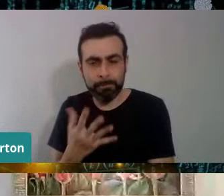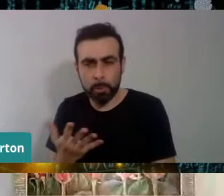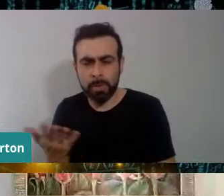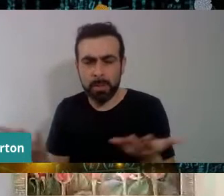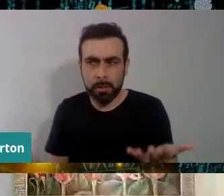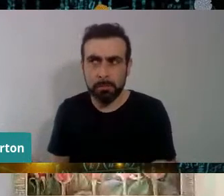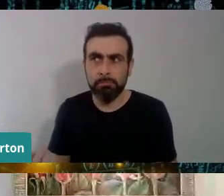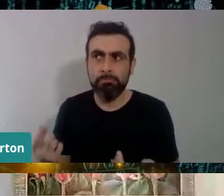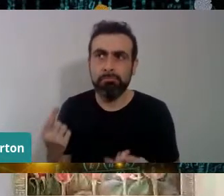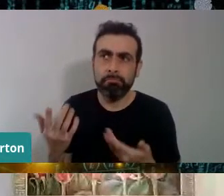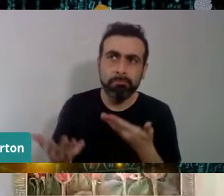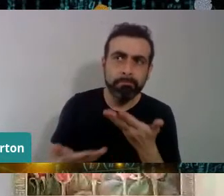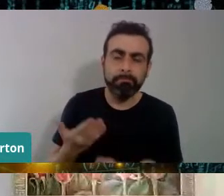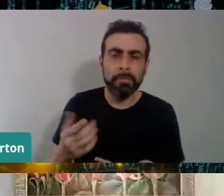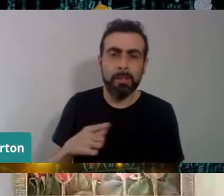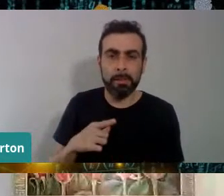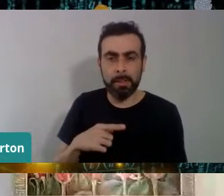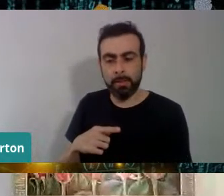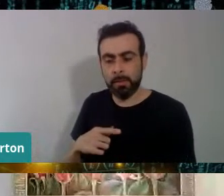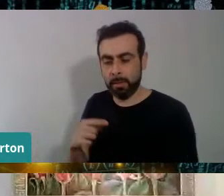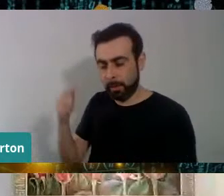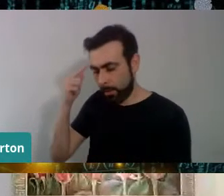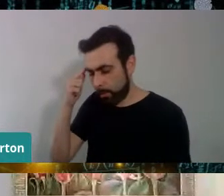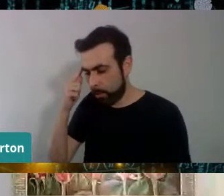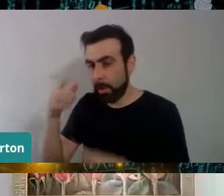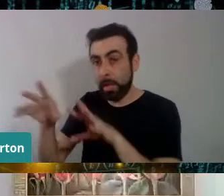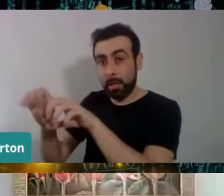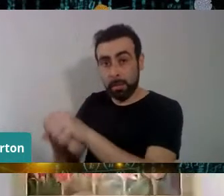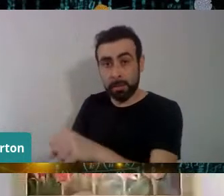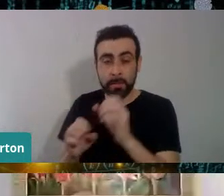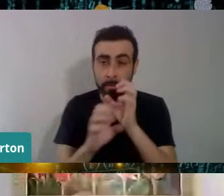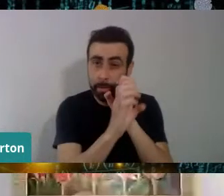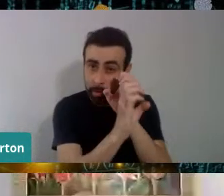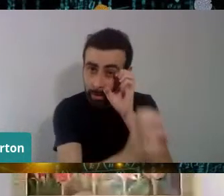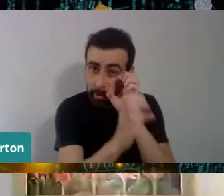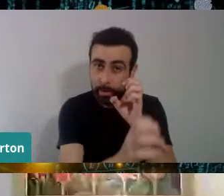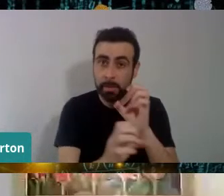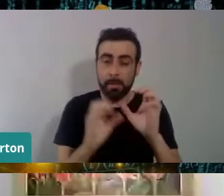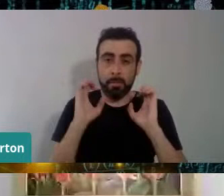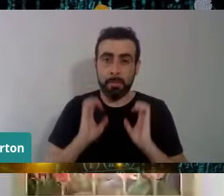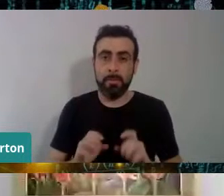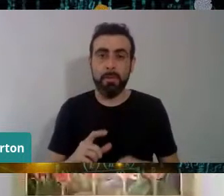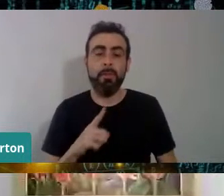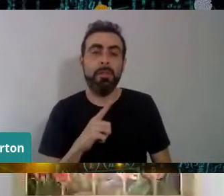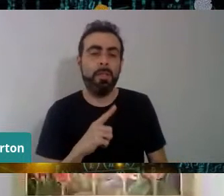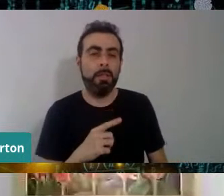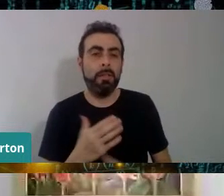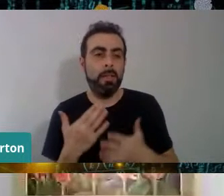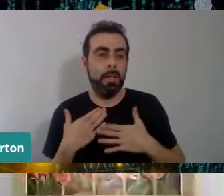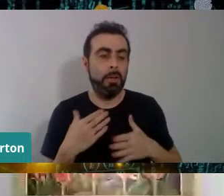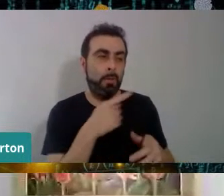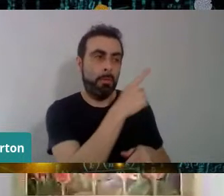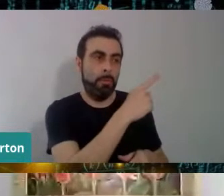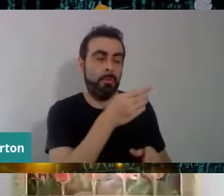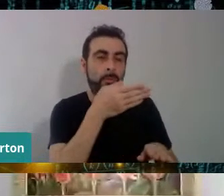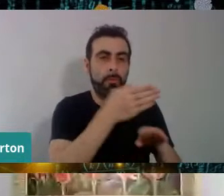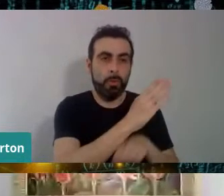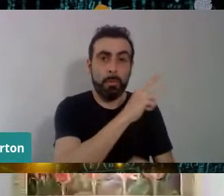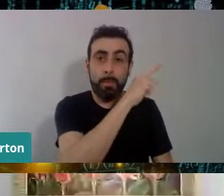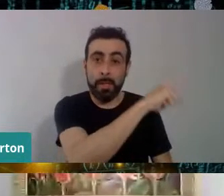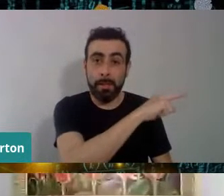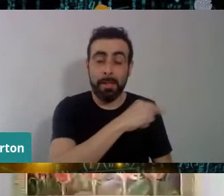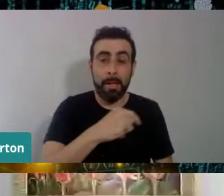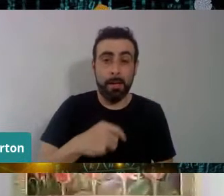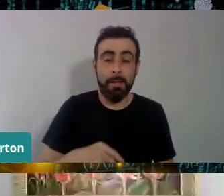eu sou, minha formação é engenheiro civil, estudei na escola, na Universidade Mackenzie. E tinha a